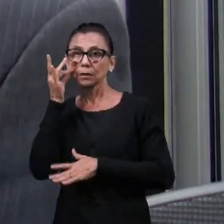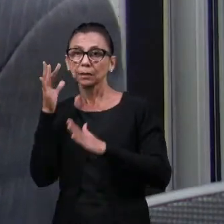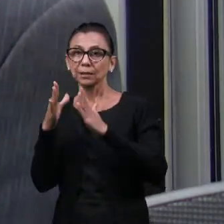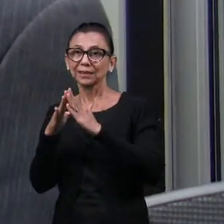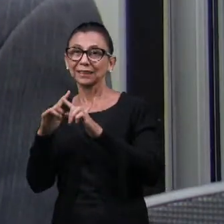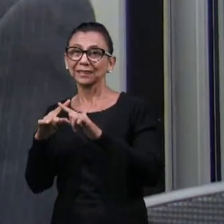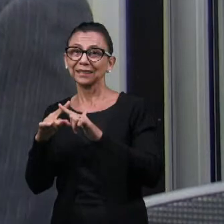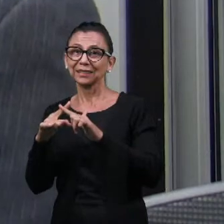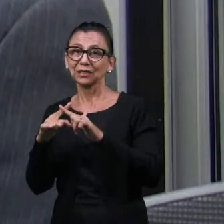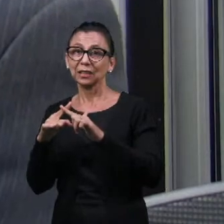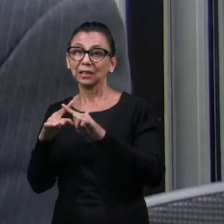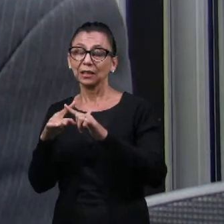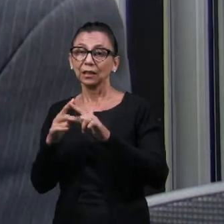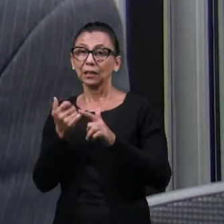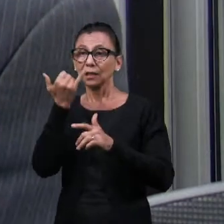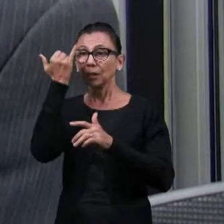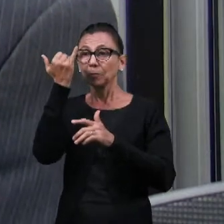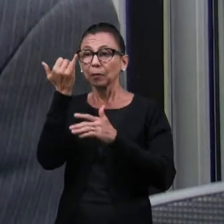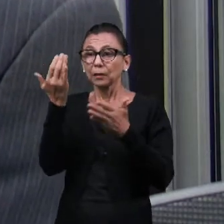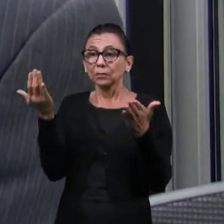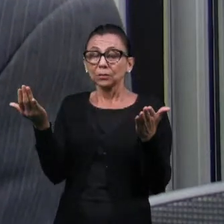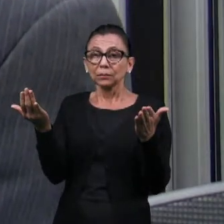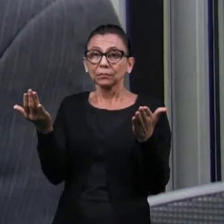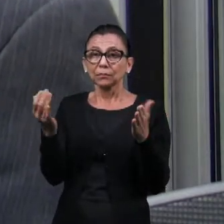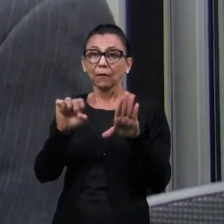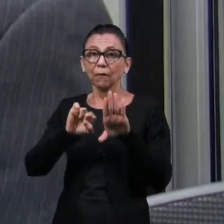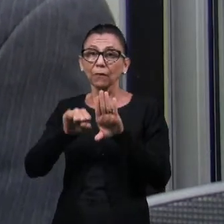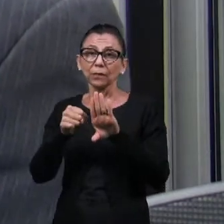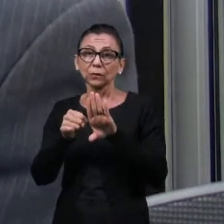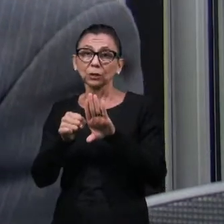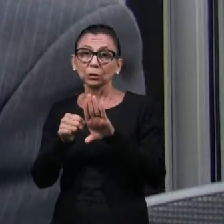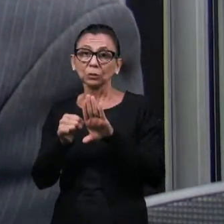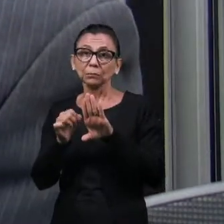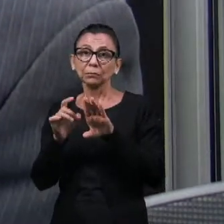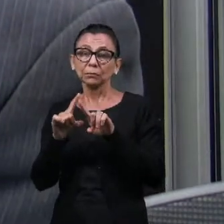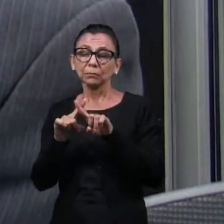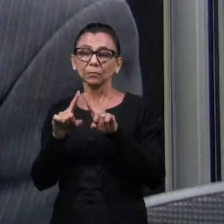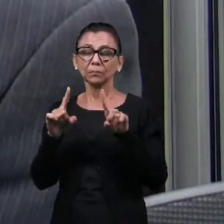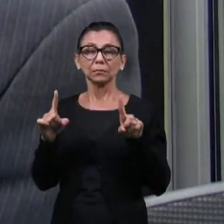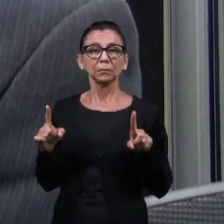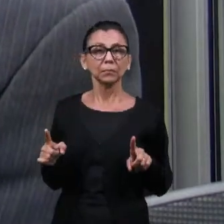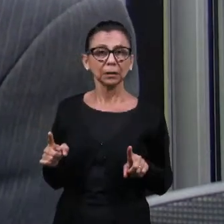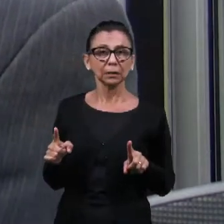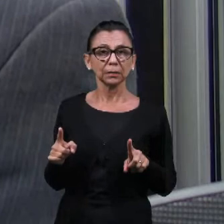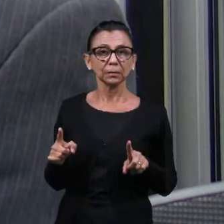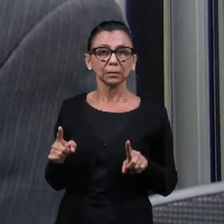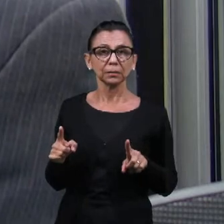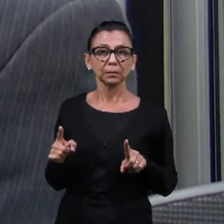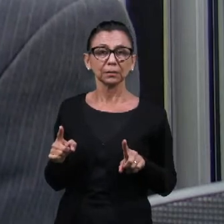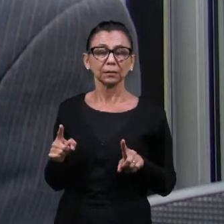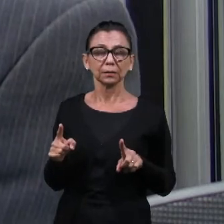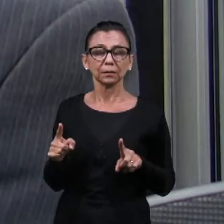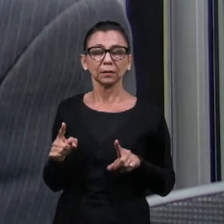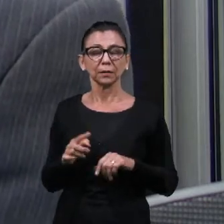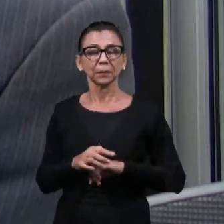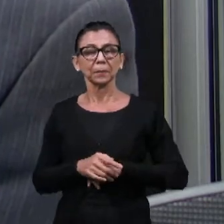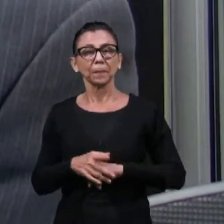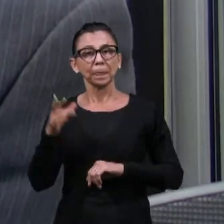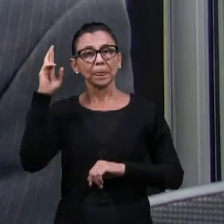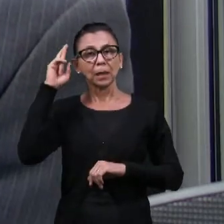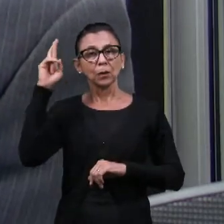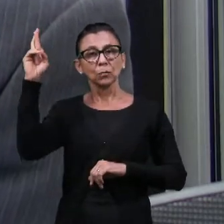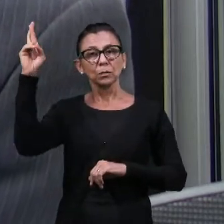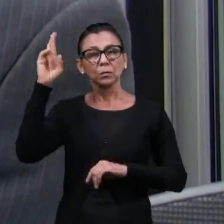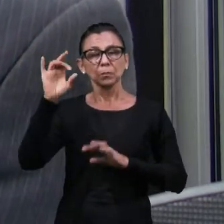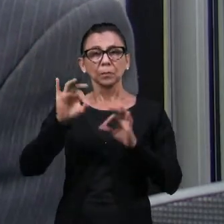Sim. Exatamente. E Deus, através da direção dele, colocando essa madrugada, até